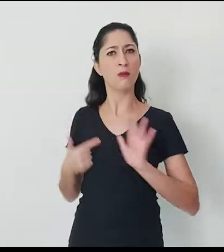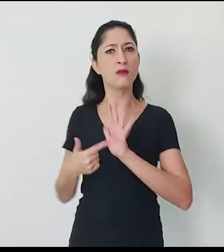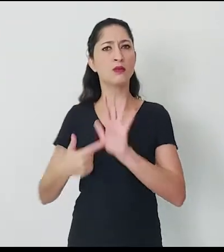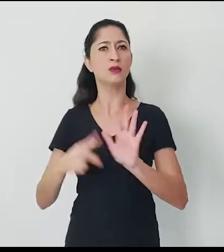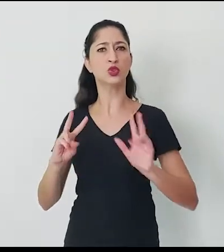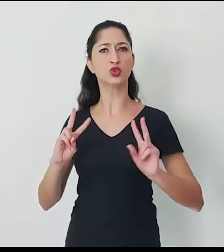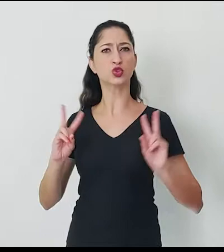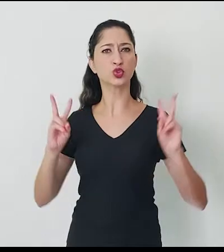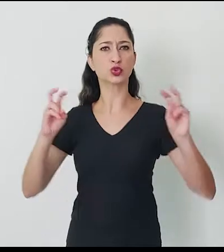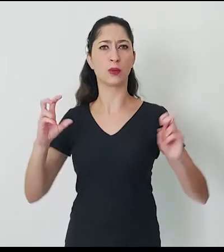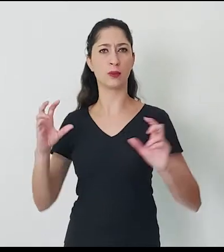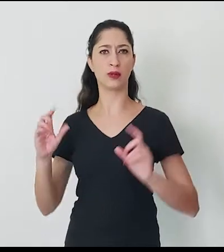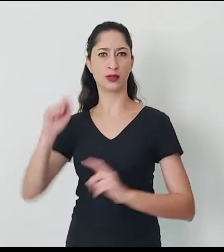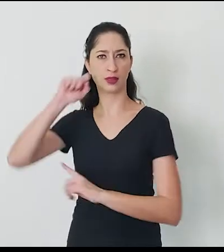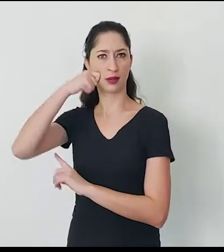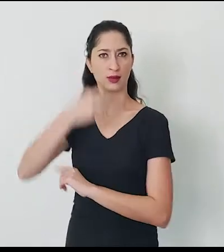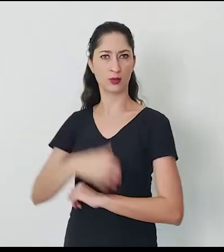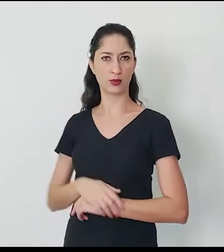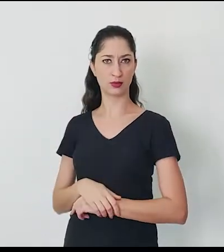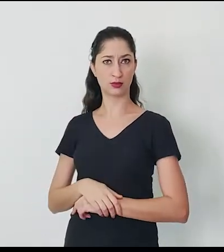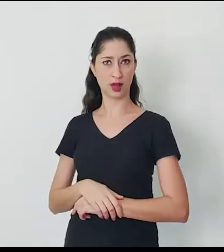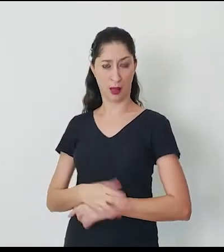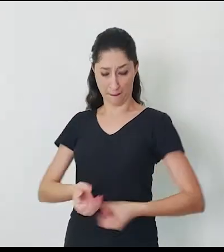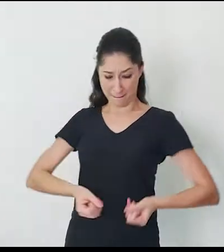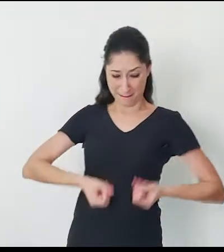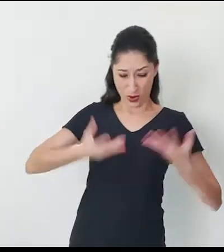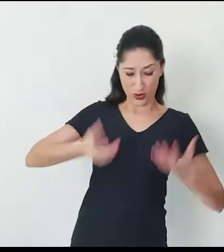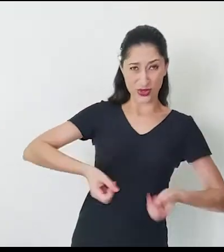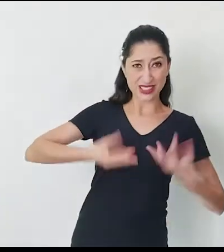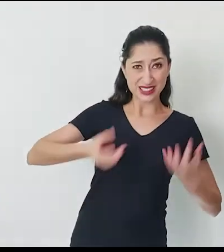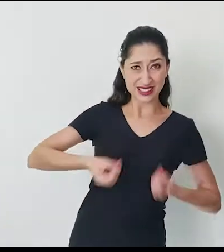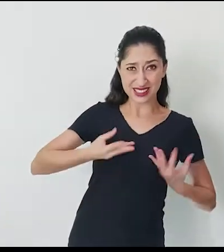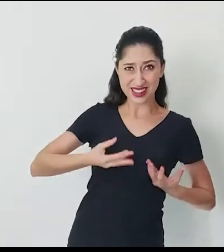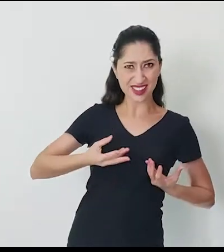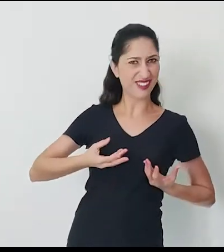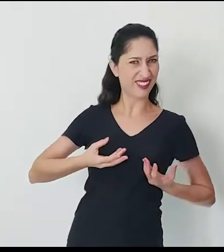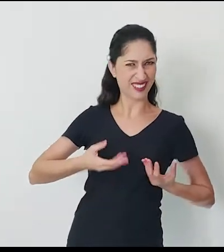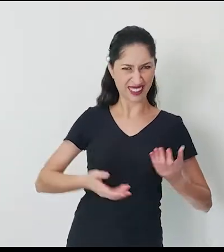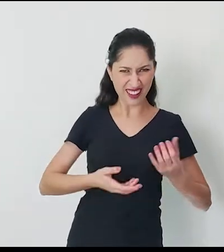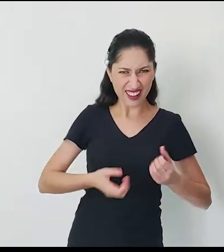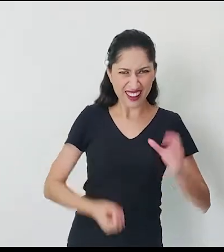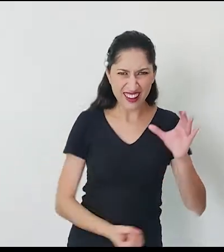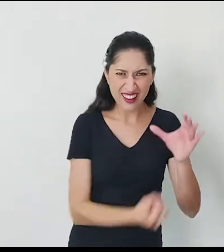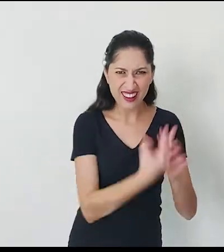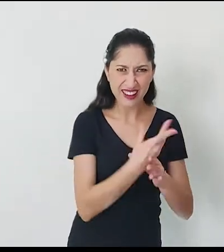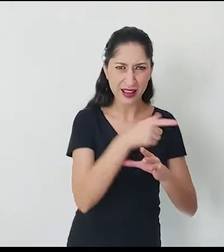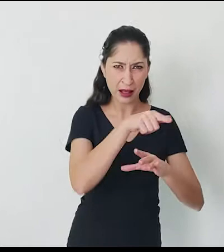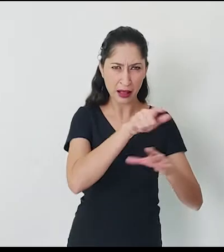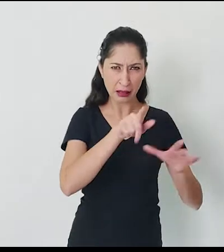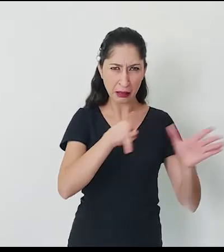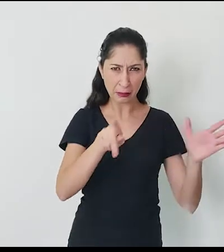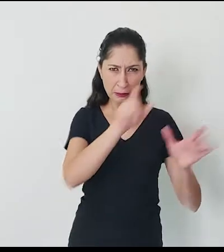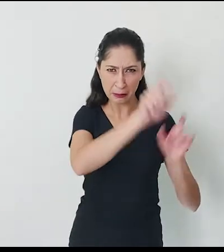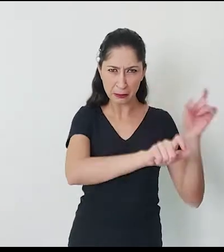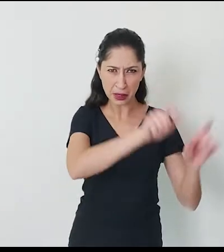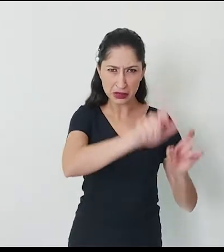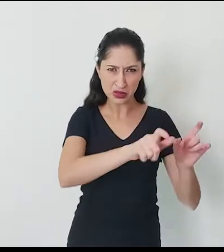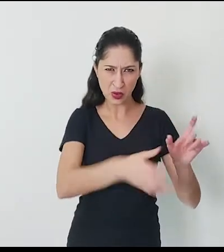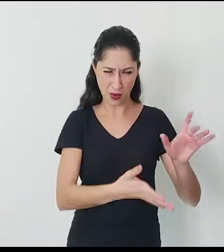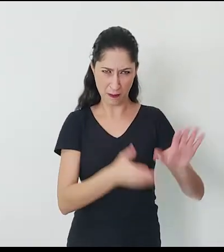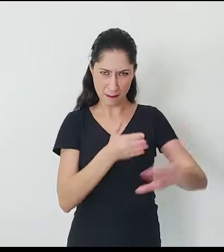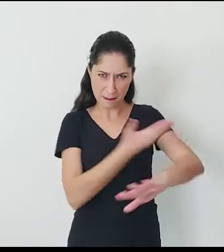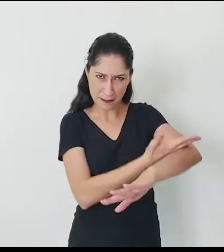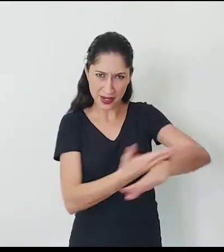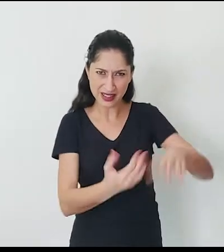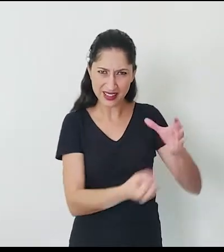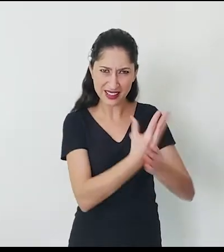a poesia não foi algo criado pelo Ocidente, nem pelas pessoas brancas, não. Eles apropriaram